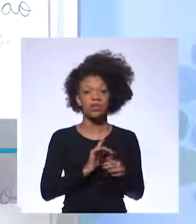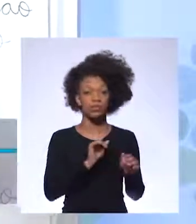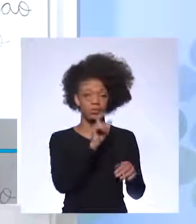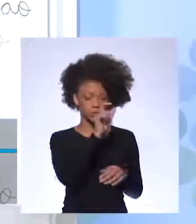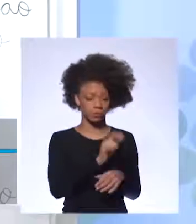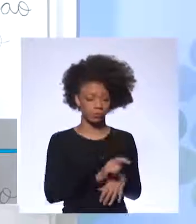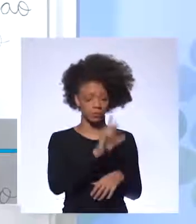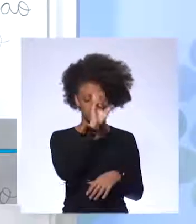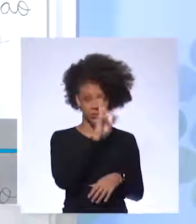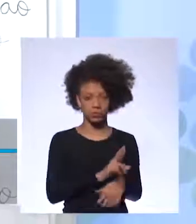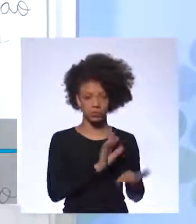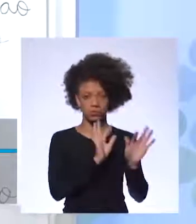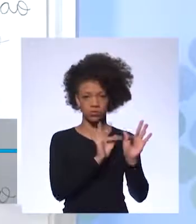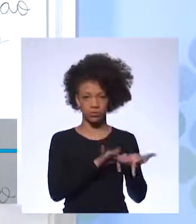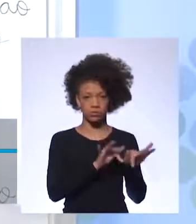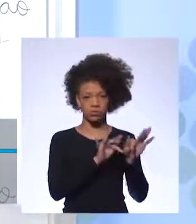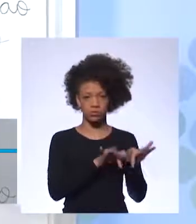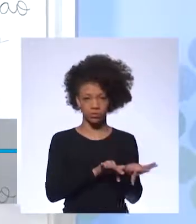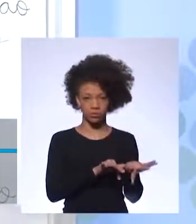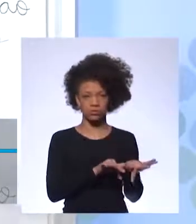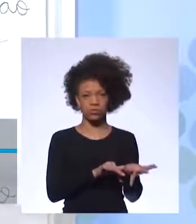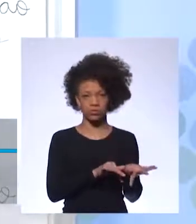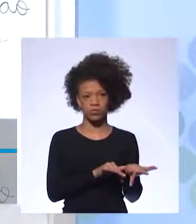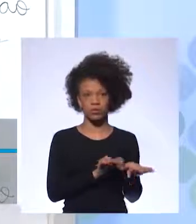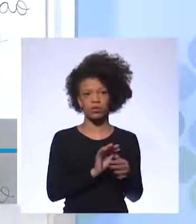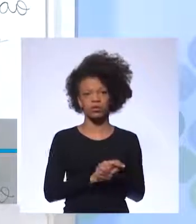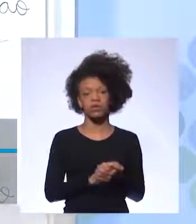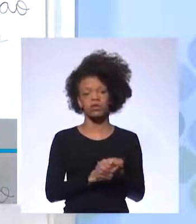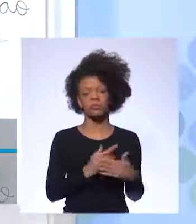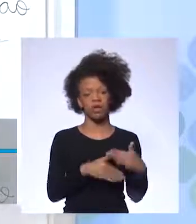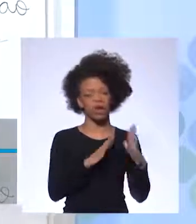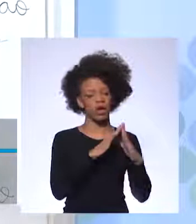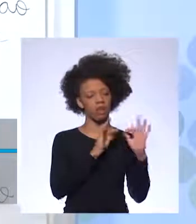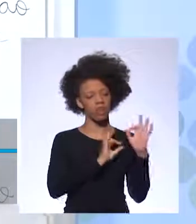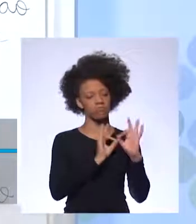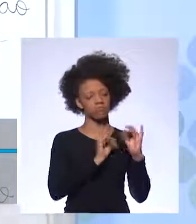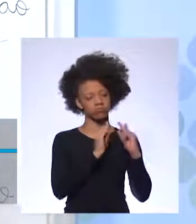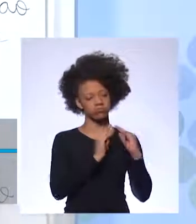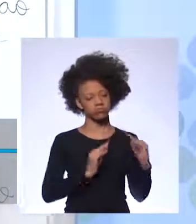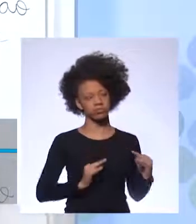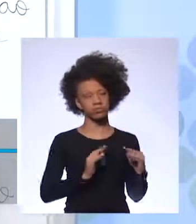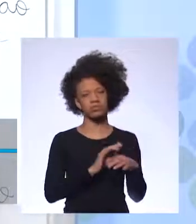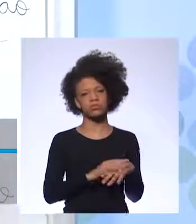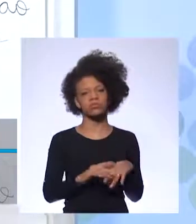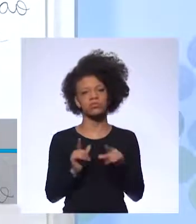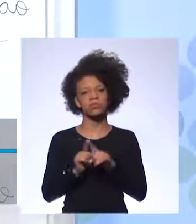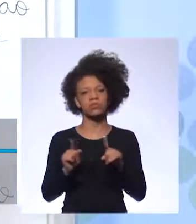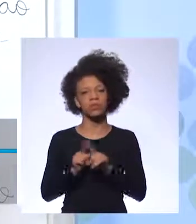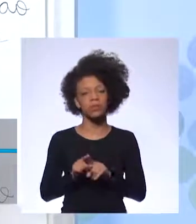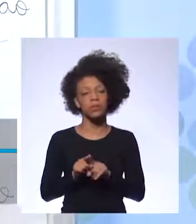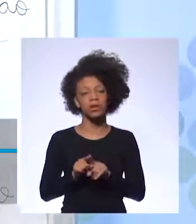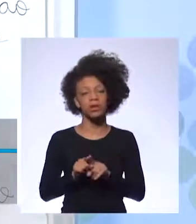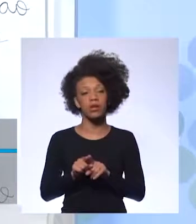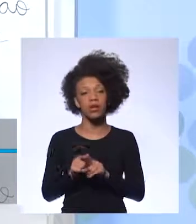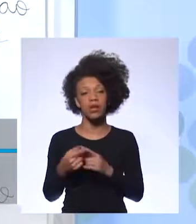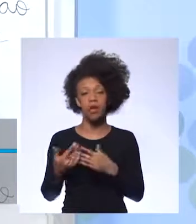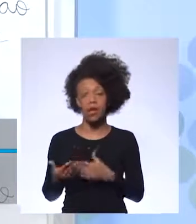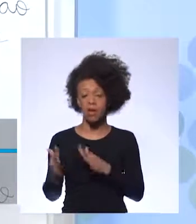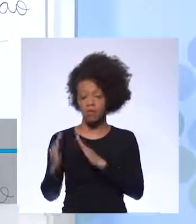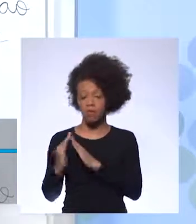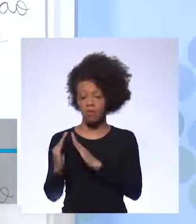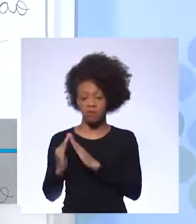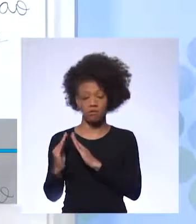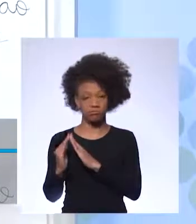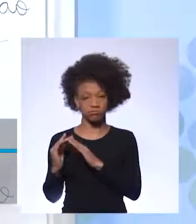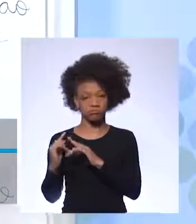feudal que mora na no castelo né no no prédio mais bonito nós temos a parte ali das plantações e temos também a